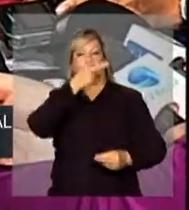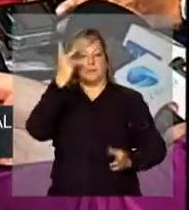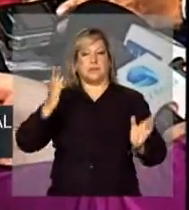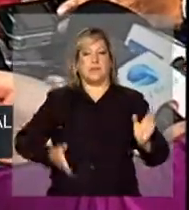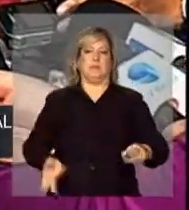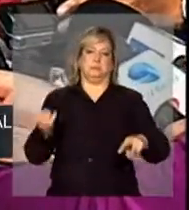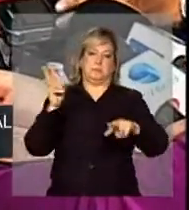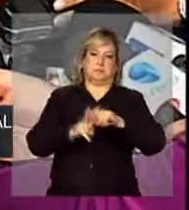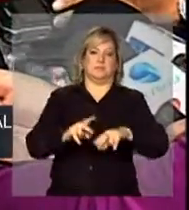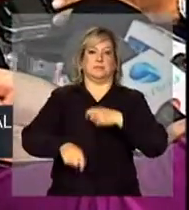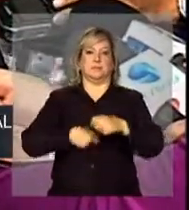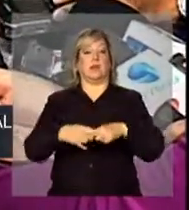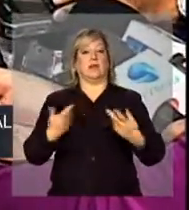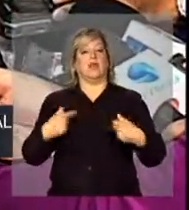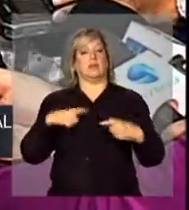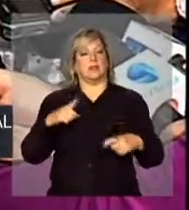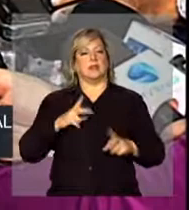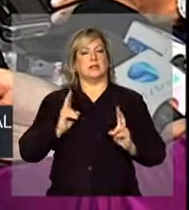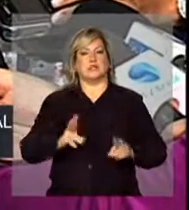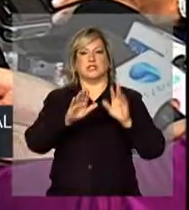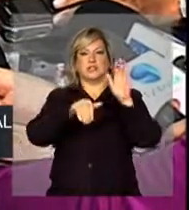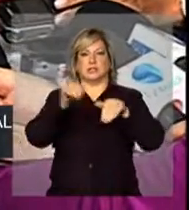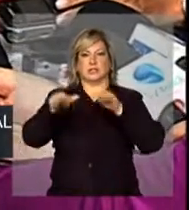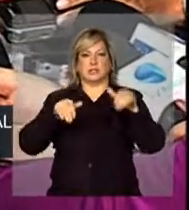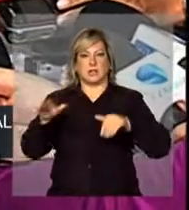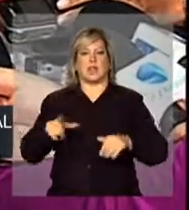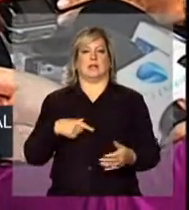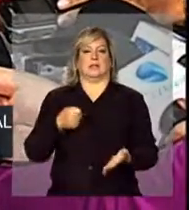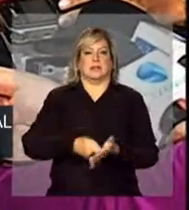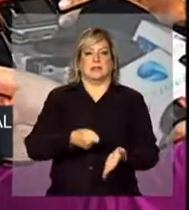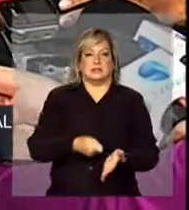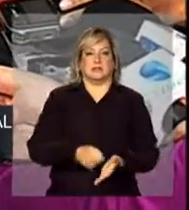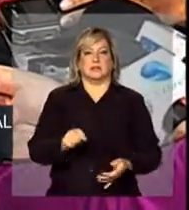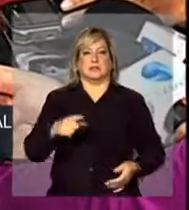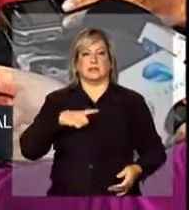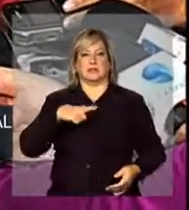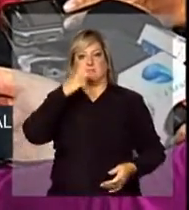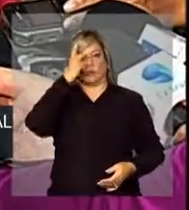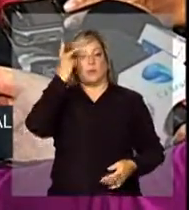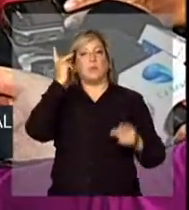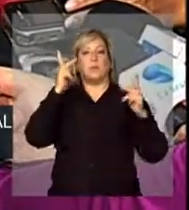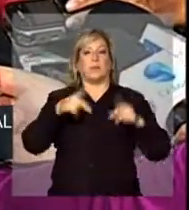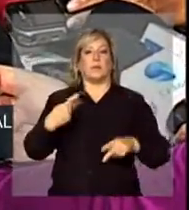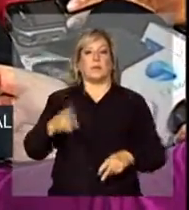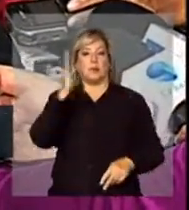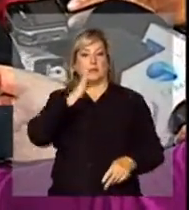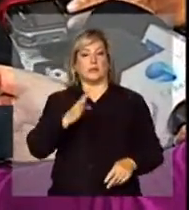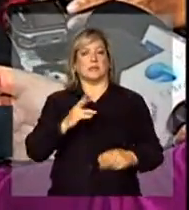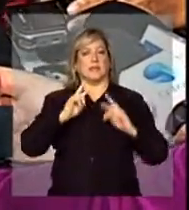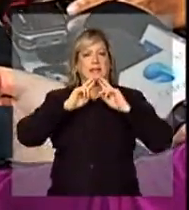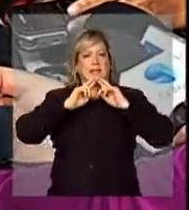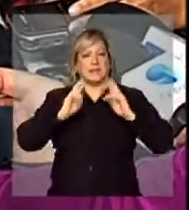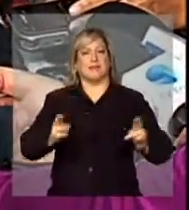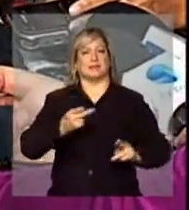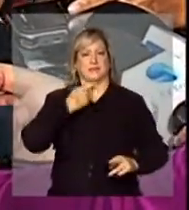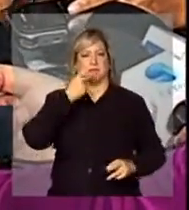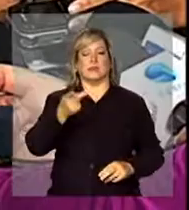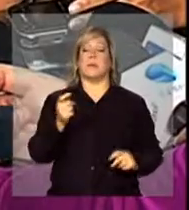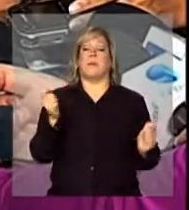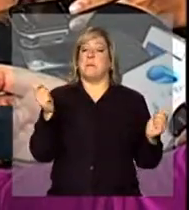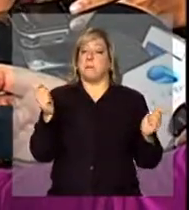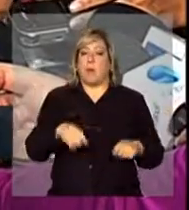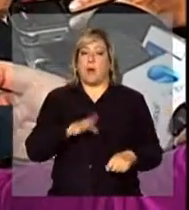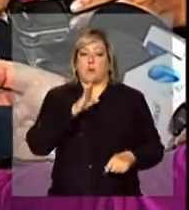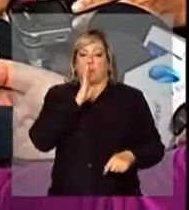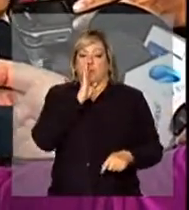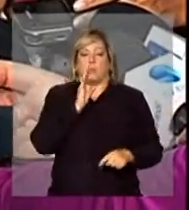eu tenho chamado, insistido para as pessoas, a população brasileira denunciar. E a denúncia pode ser anônima. O nosso